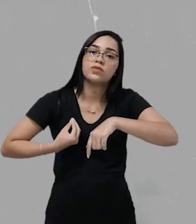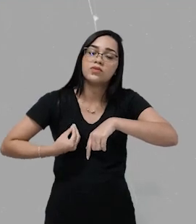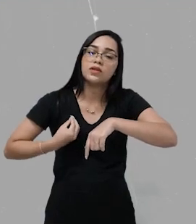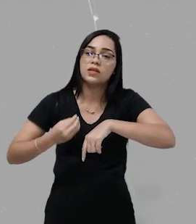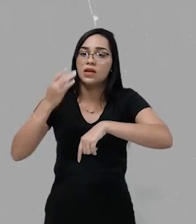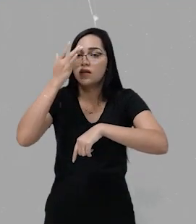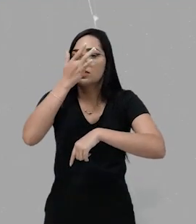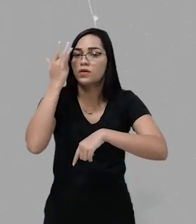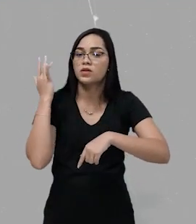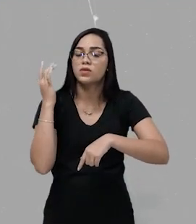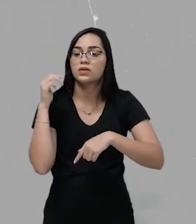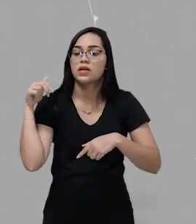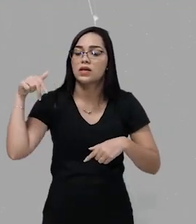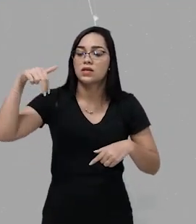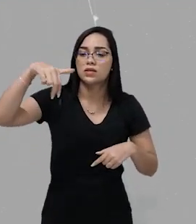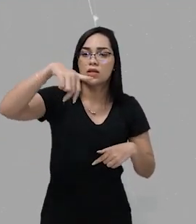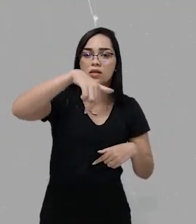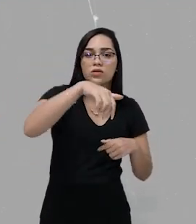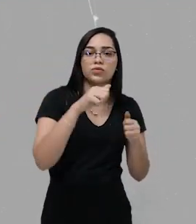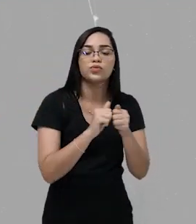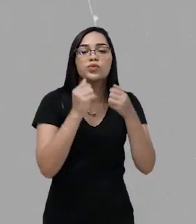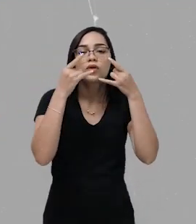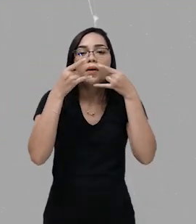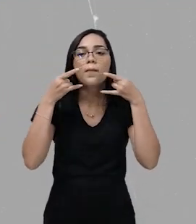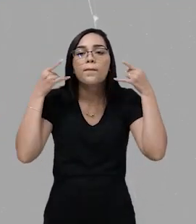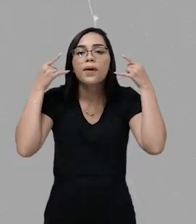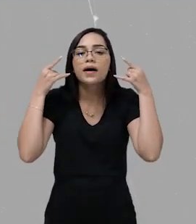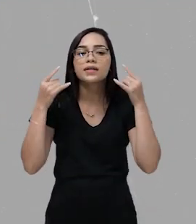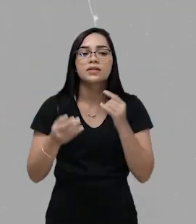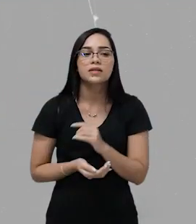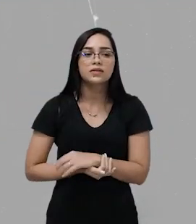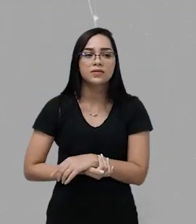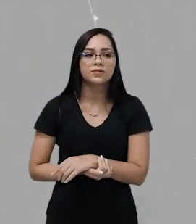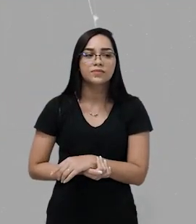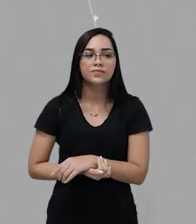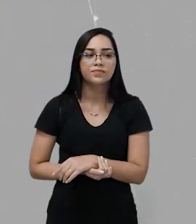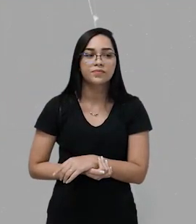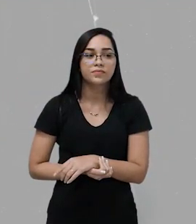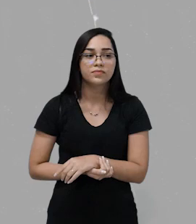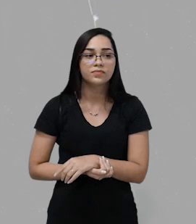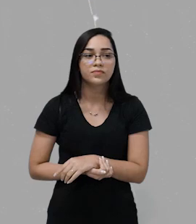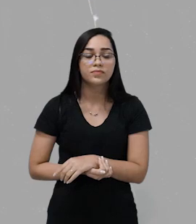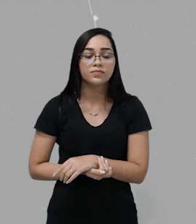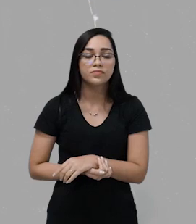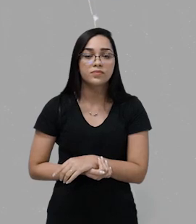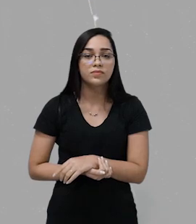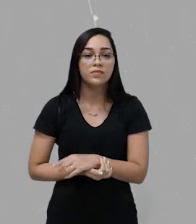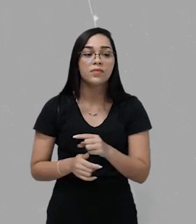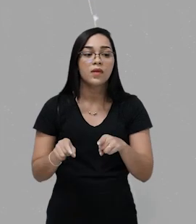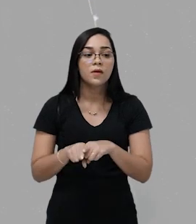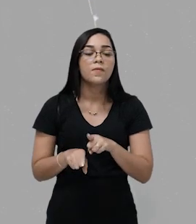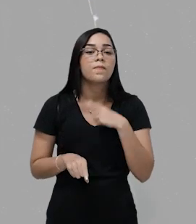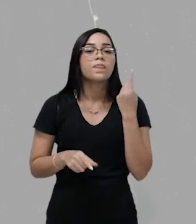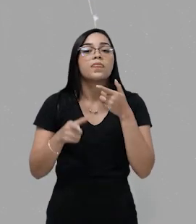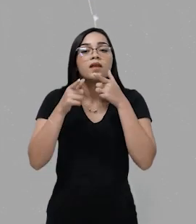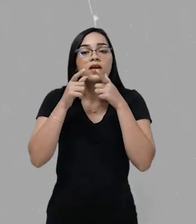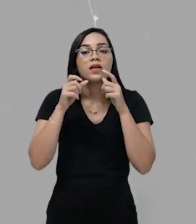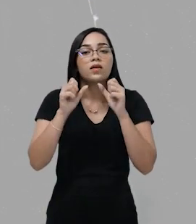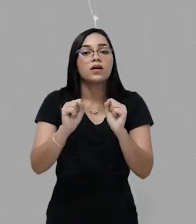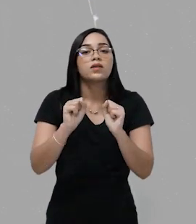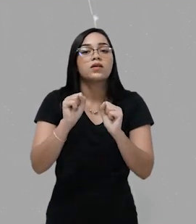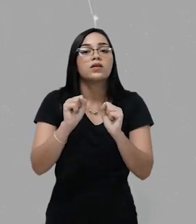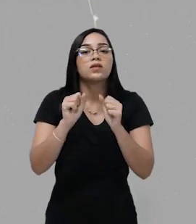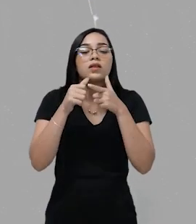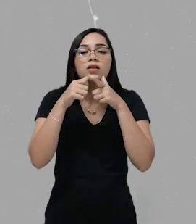As pessoas estão saindo às ruas com suas respectivas máscaras e a nossa linguagem tem sido